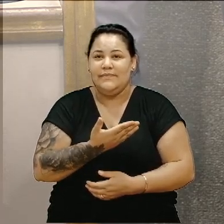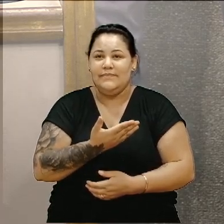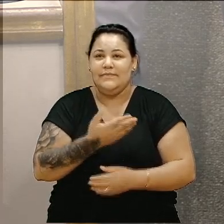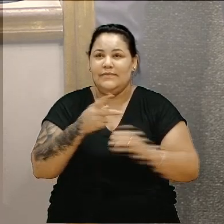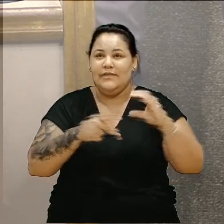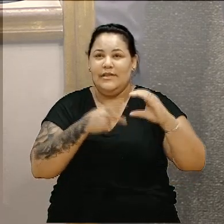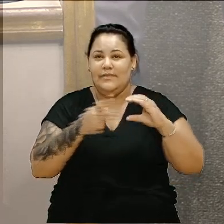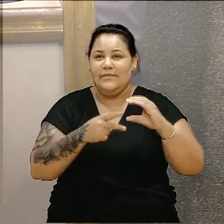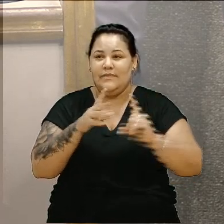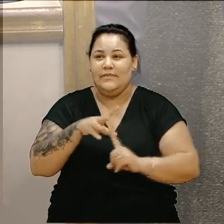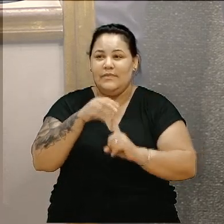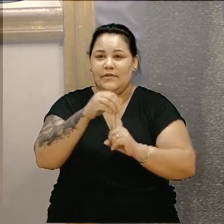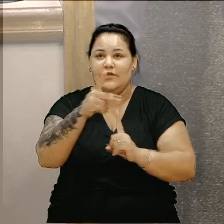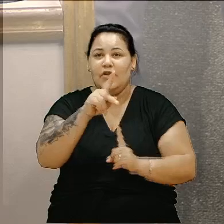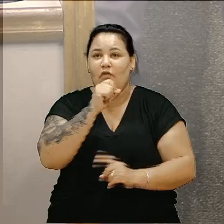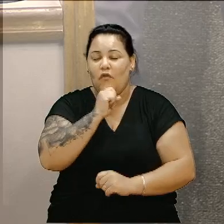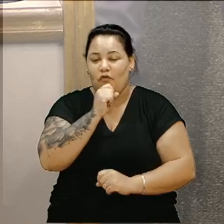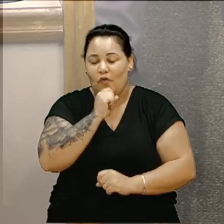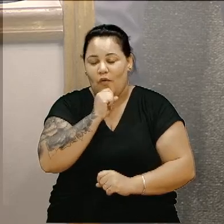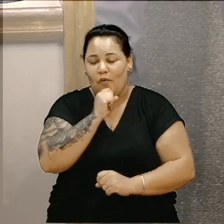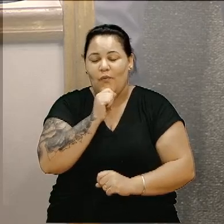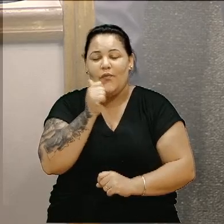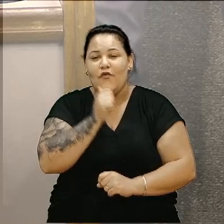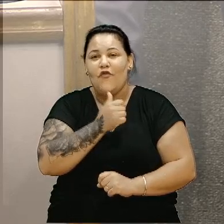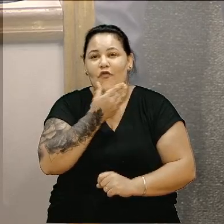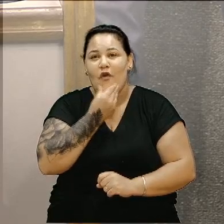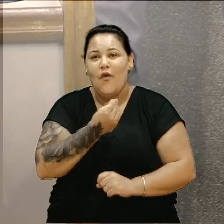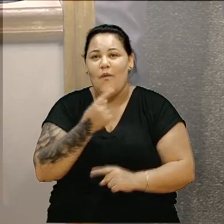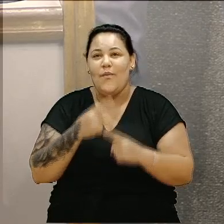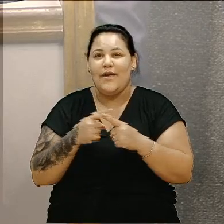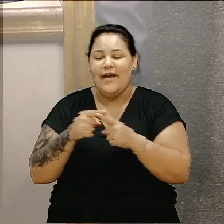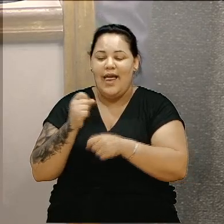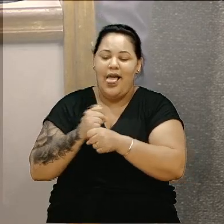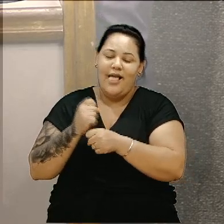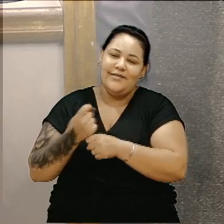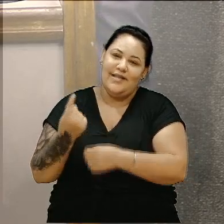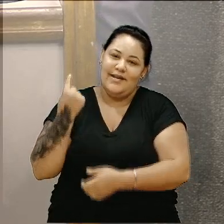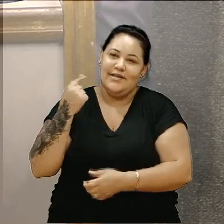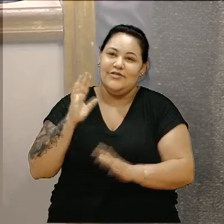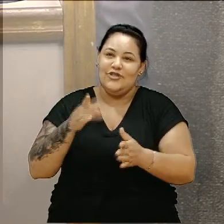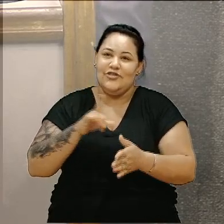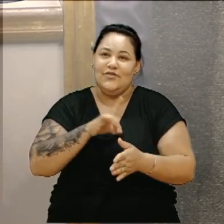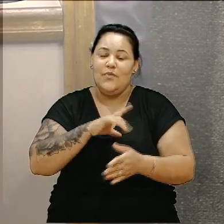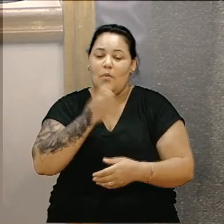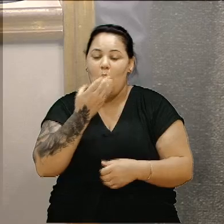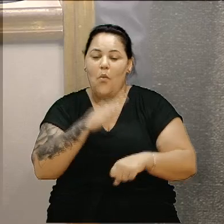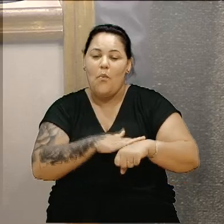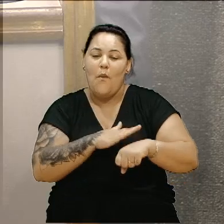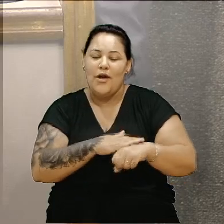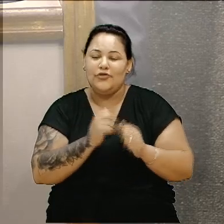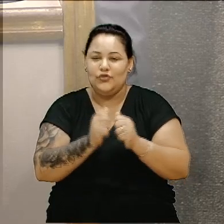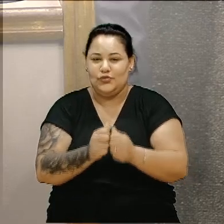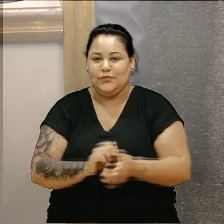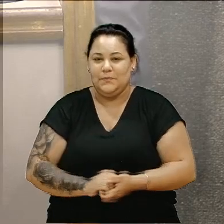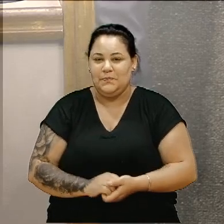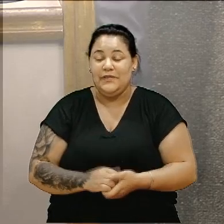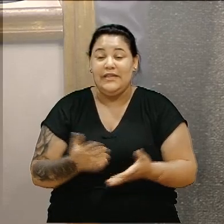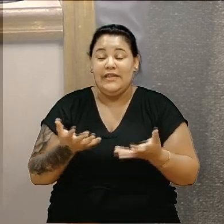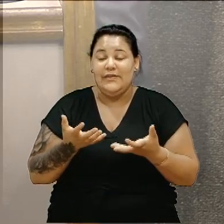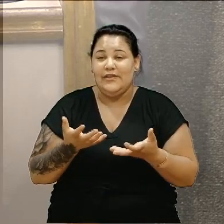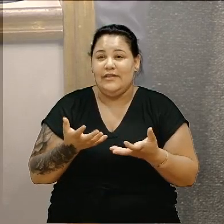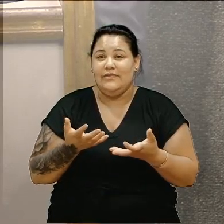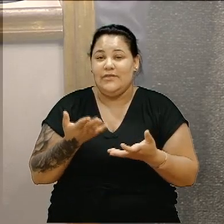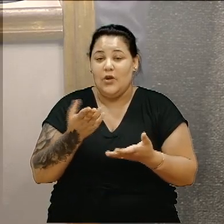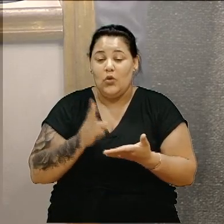seu avô e para a sua avó, que a gente, lá nos tempos passados, tivemos bons momentos. Então, continue